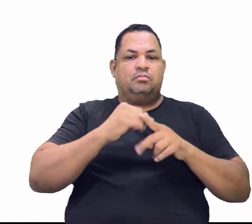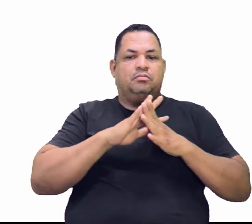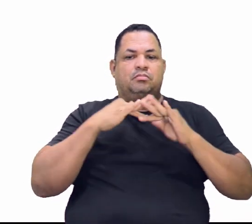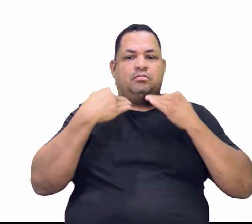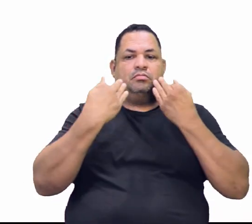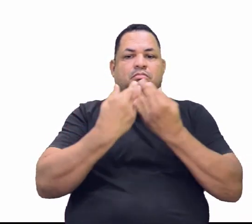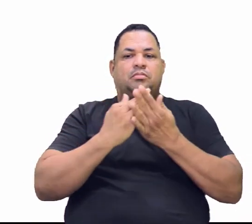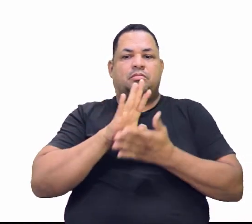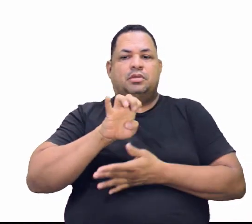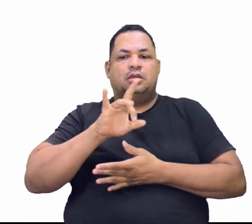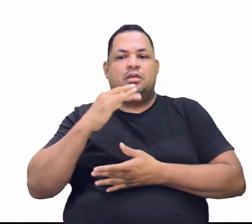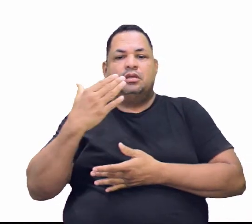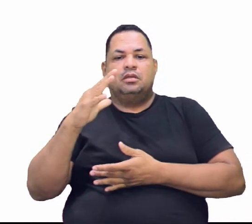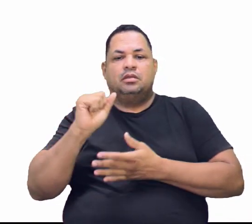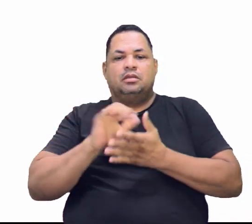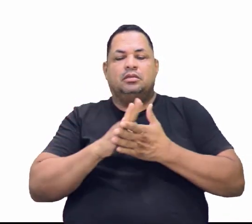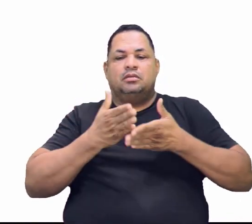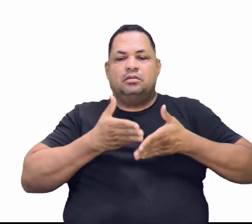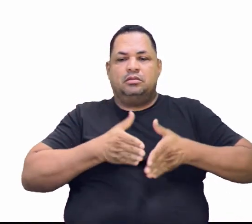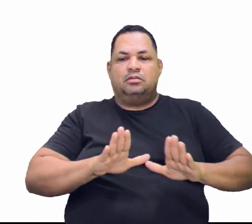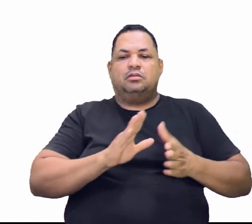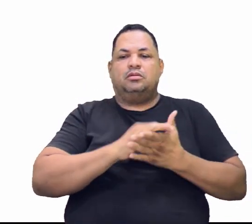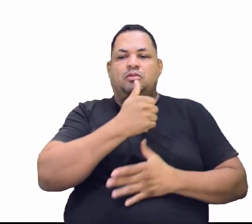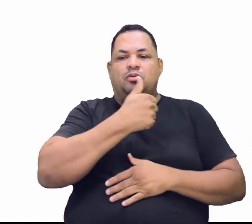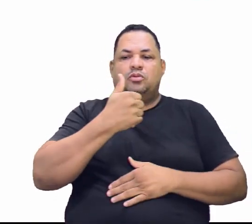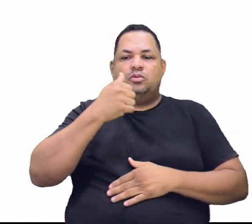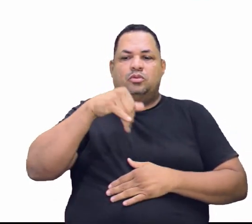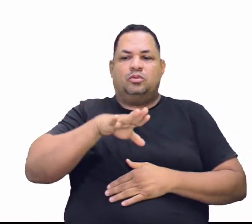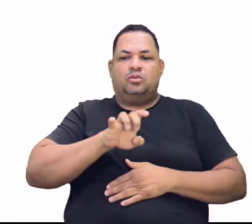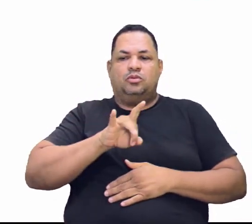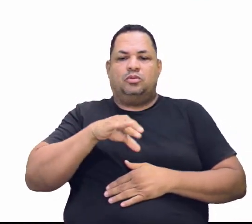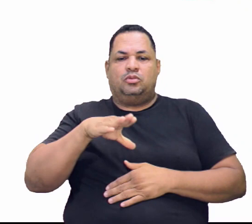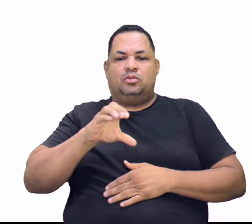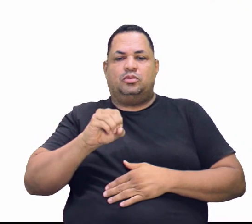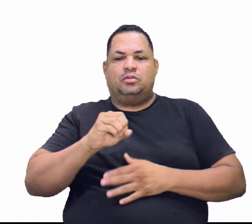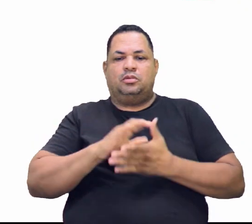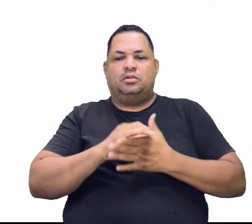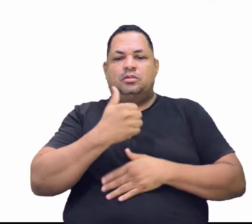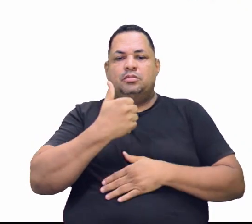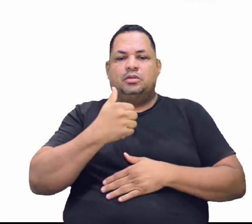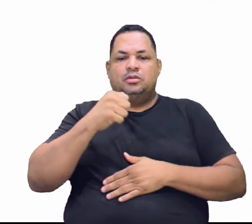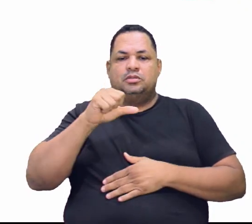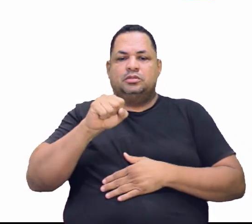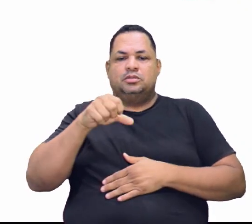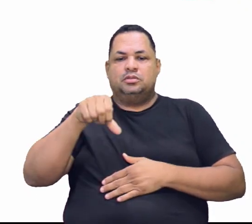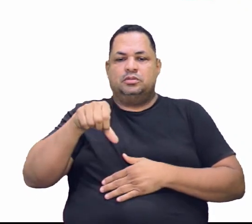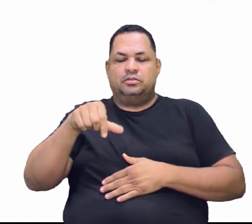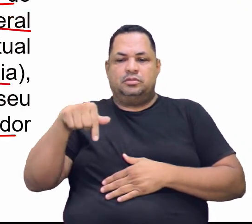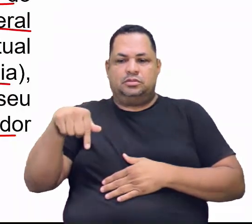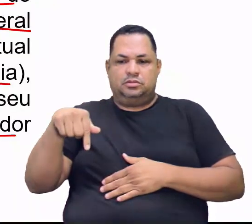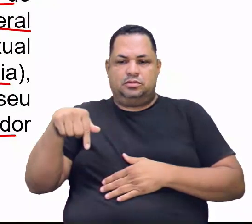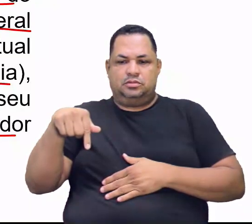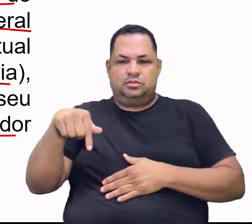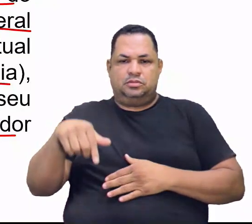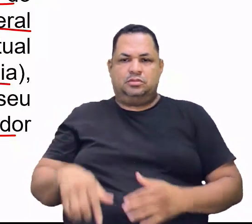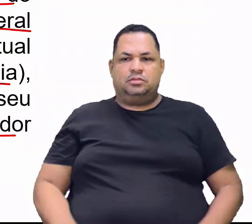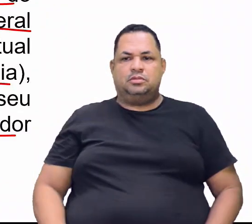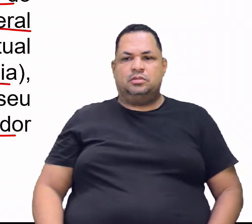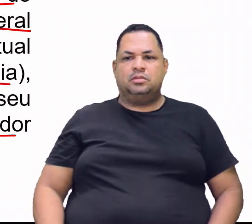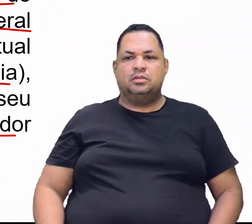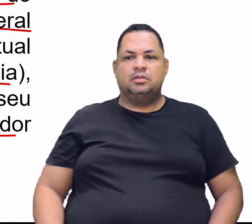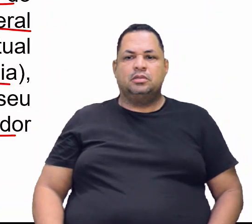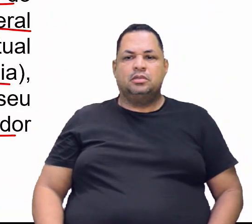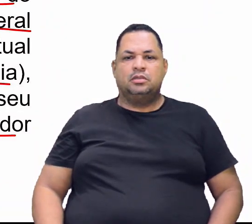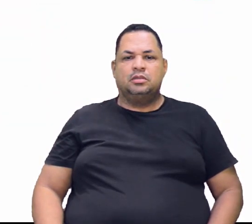família de Bragança, nasceu no dia 11 de maio de 1891. 11 de